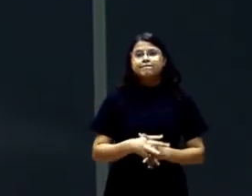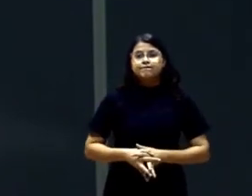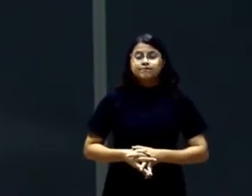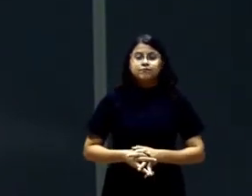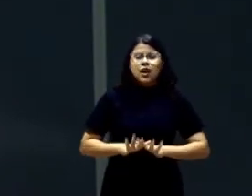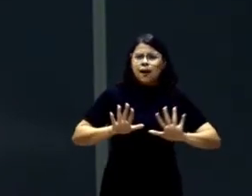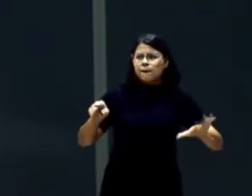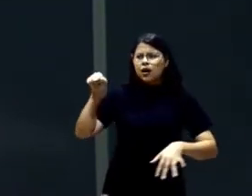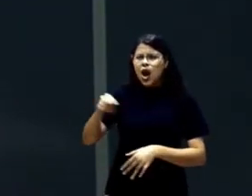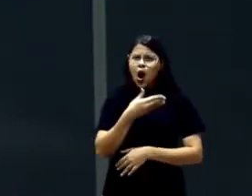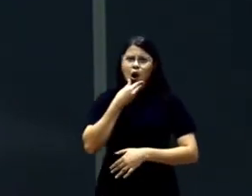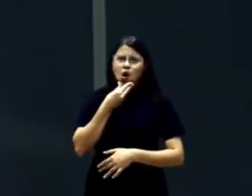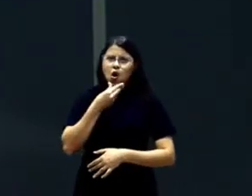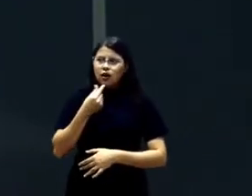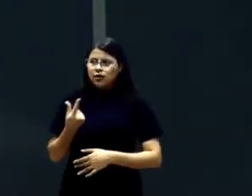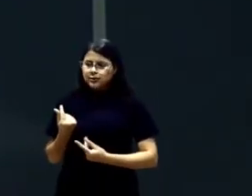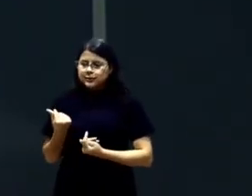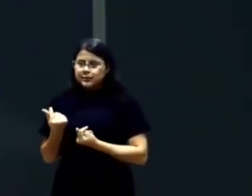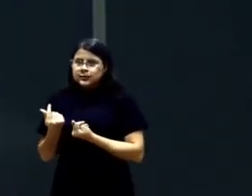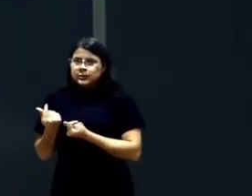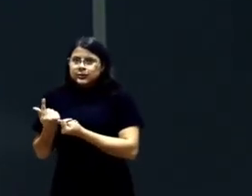Mas o ganancioso, ele acumula para si.